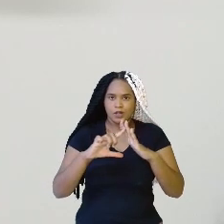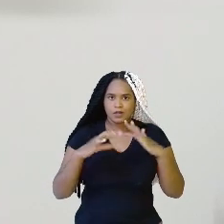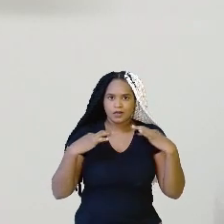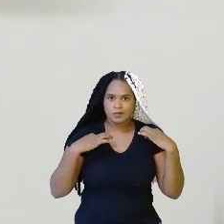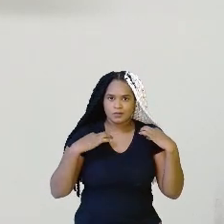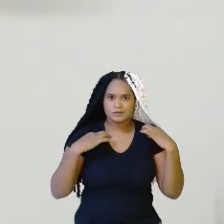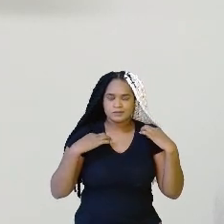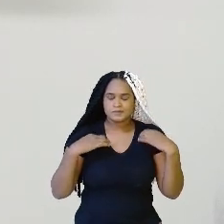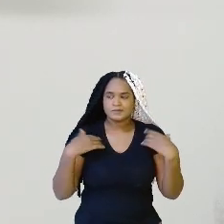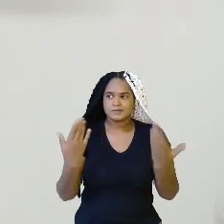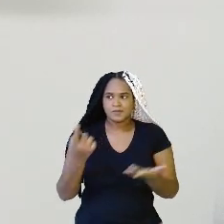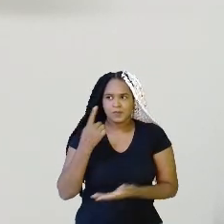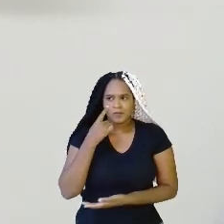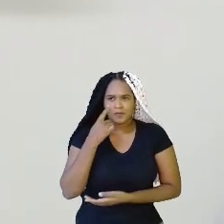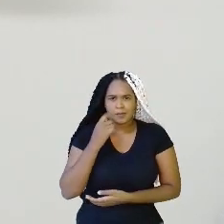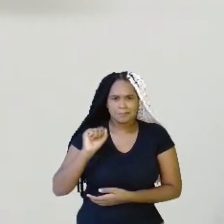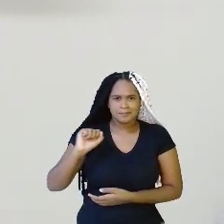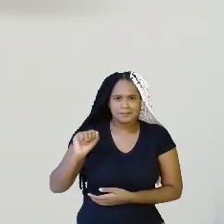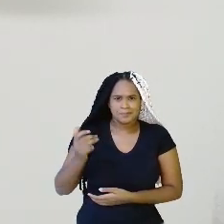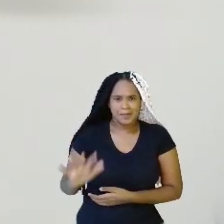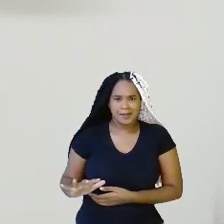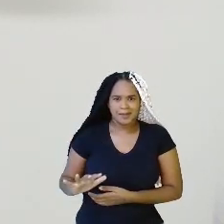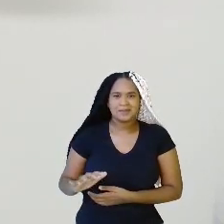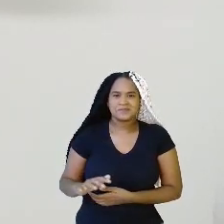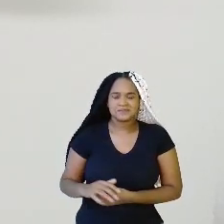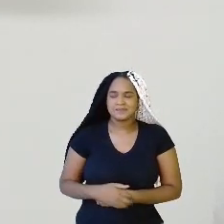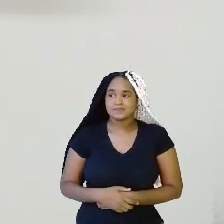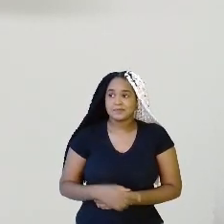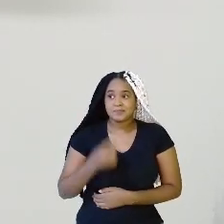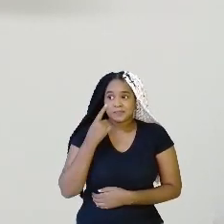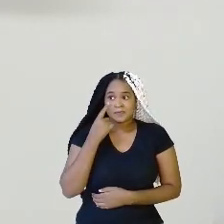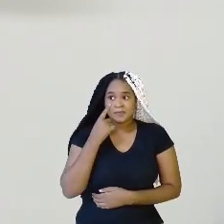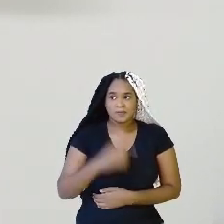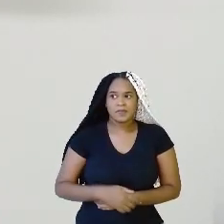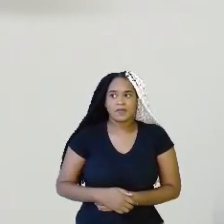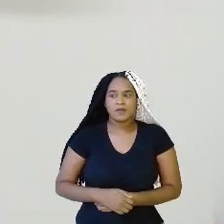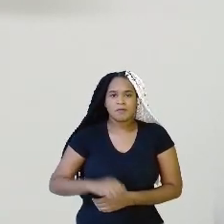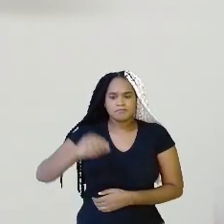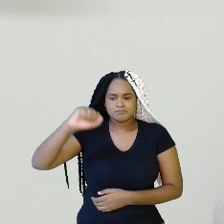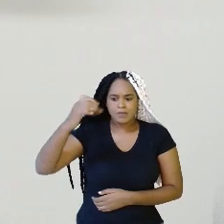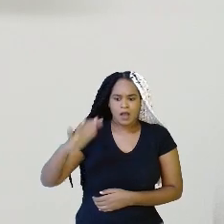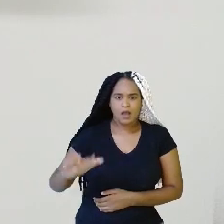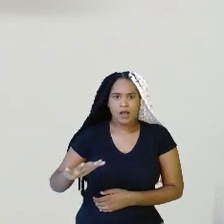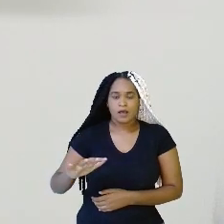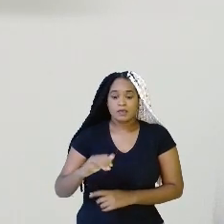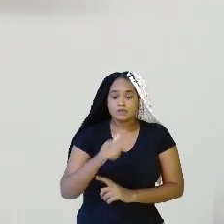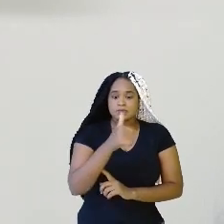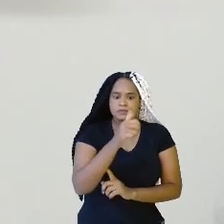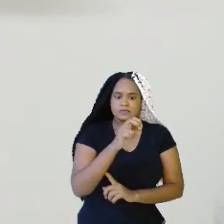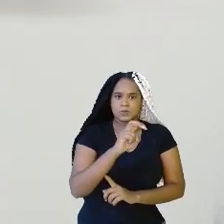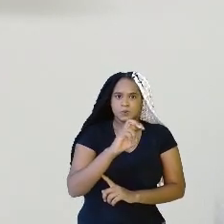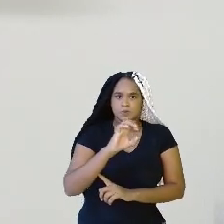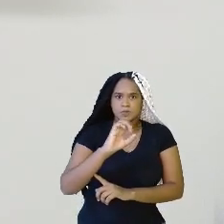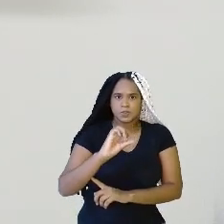roupa. Olha como tá barato. Metade do preço, de R$ 159,90 por